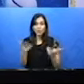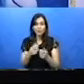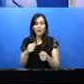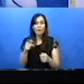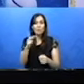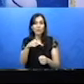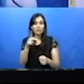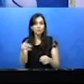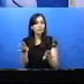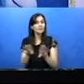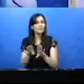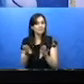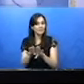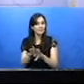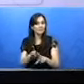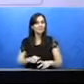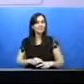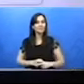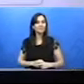professora também.